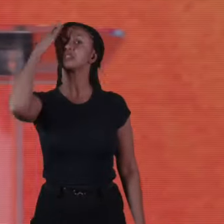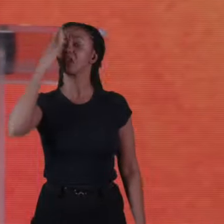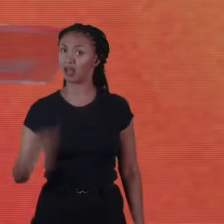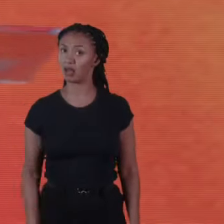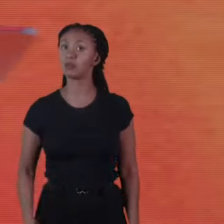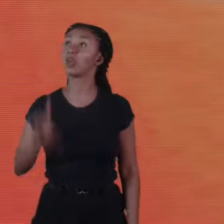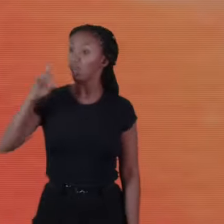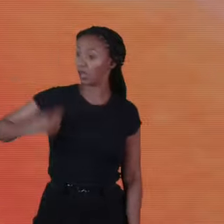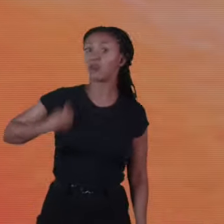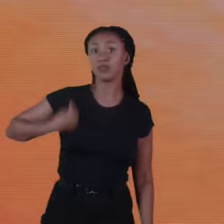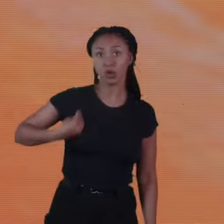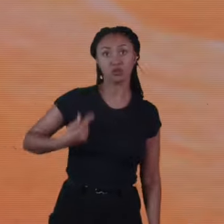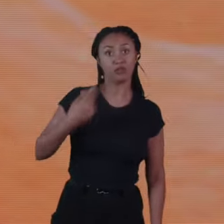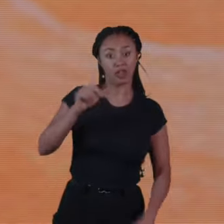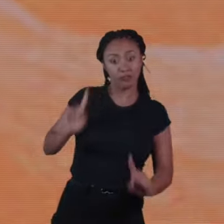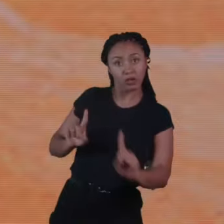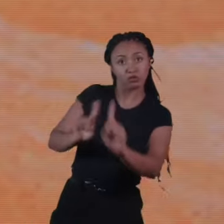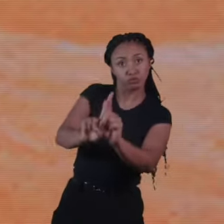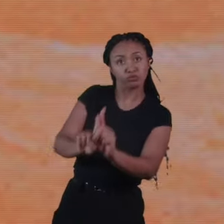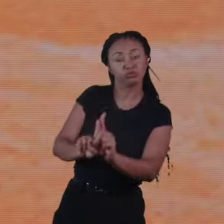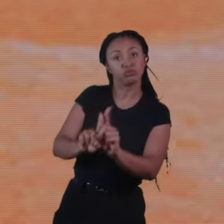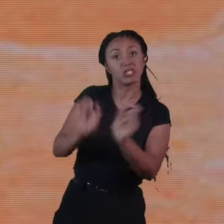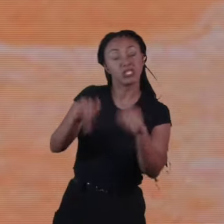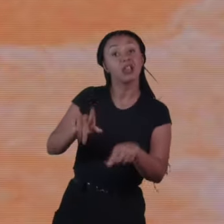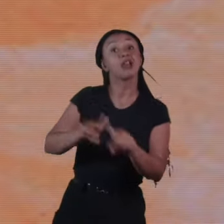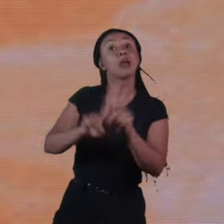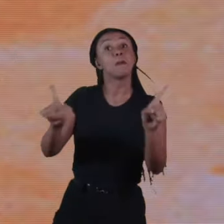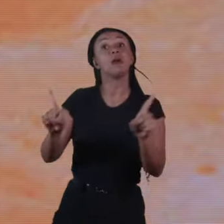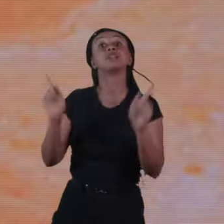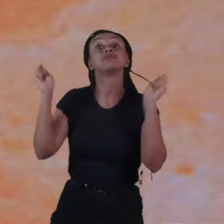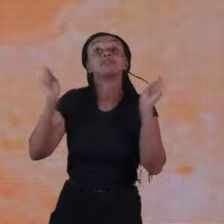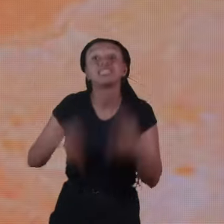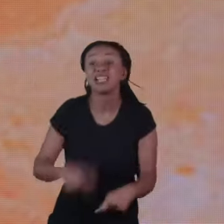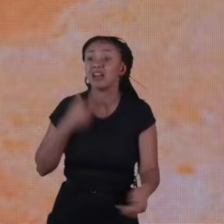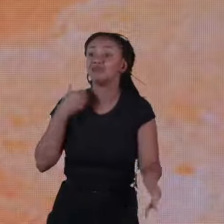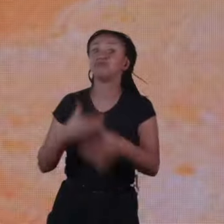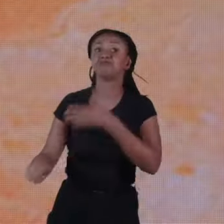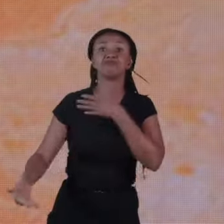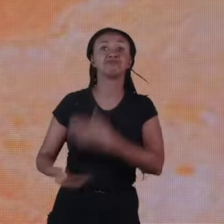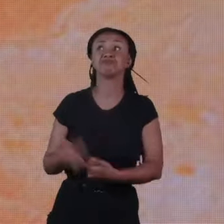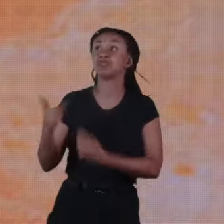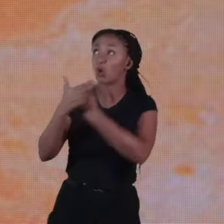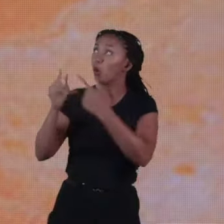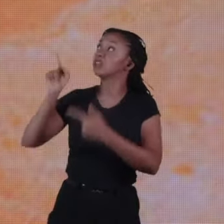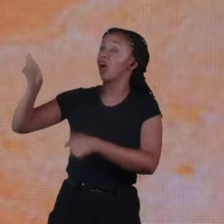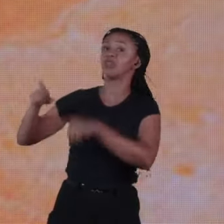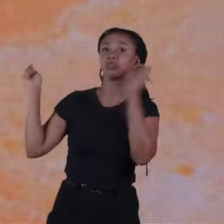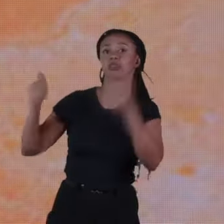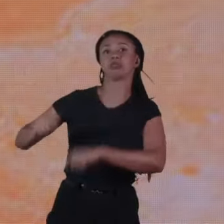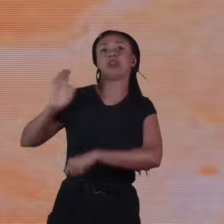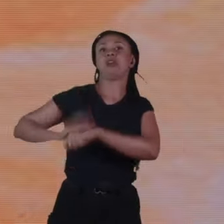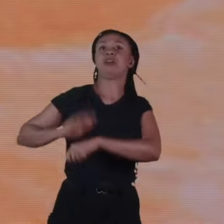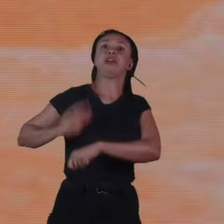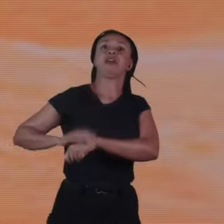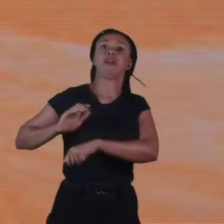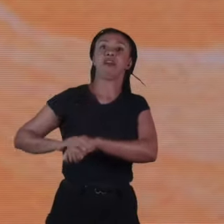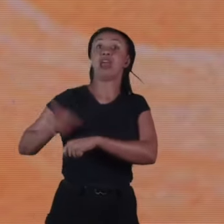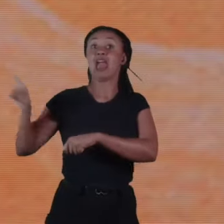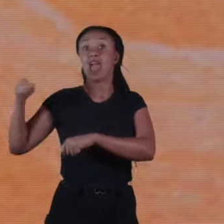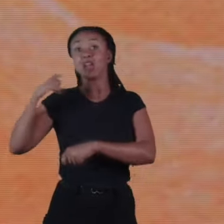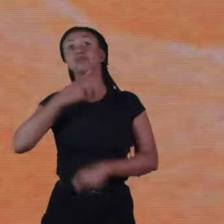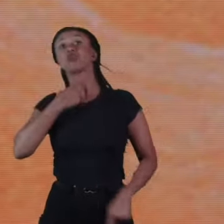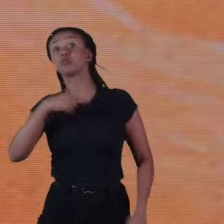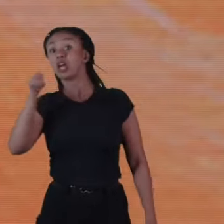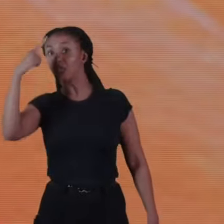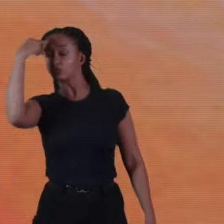somente está presente na tua vida, mas ele tem o poder de fazer o que ele quiser, o que ele determinar,